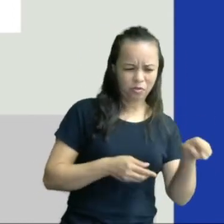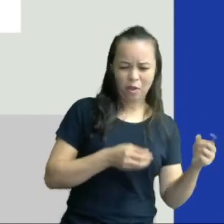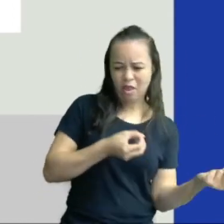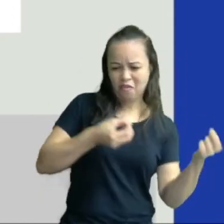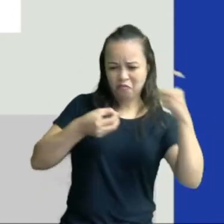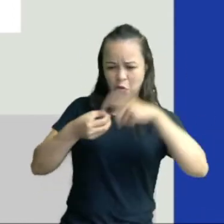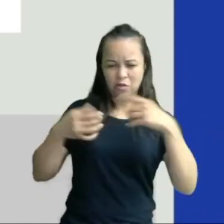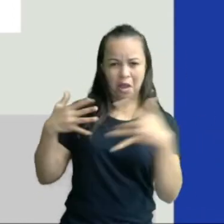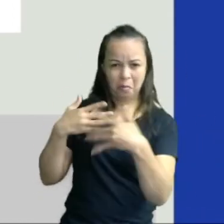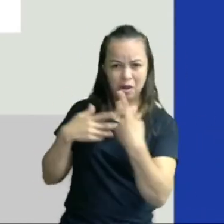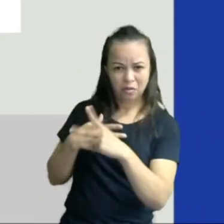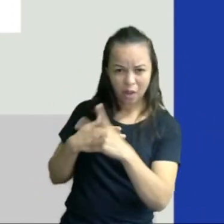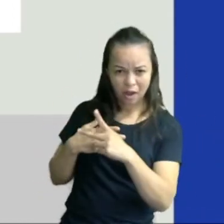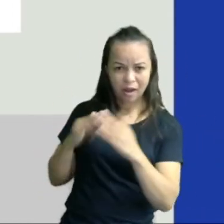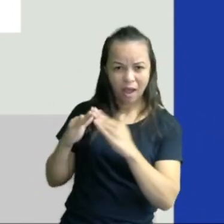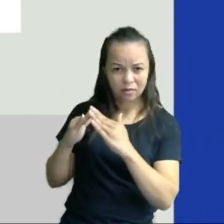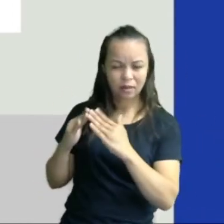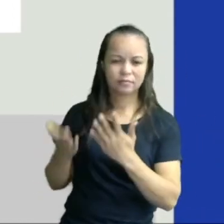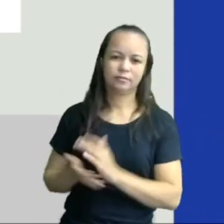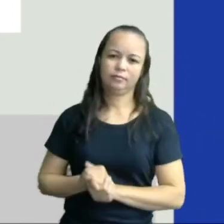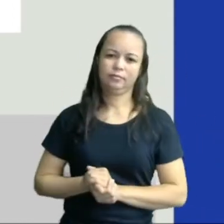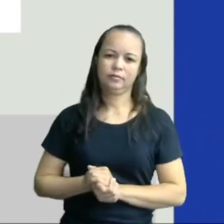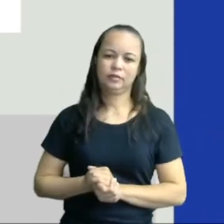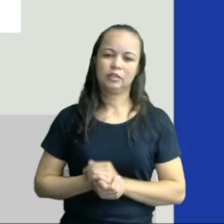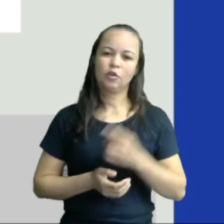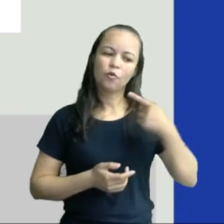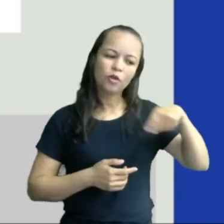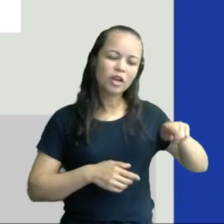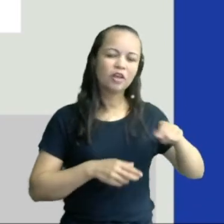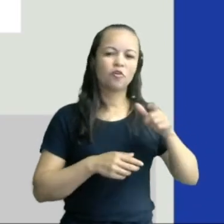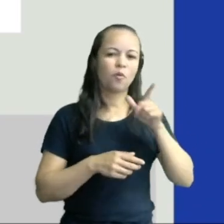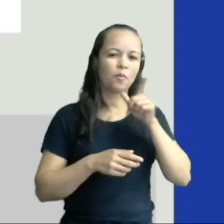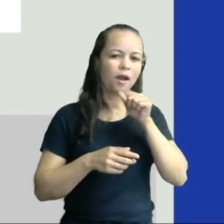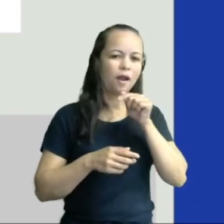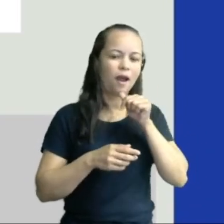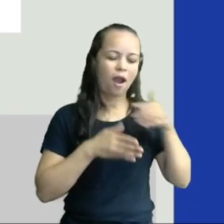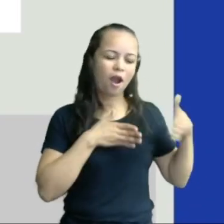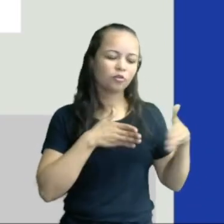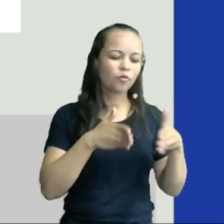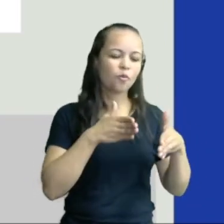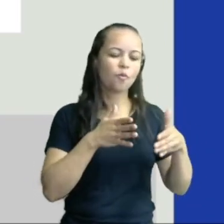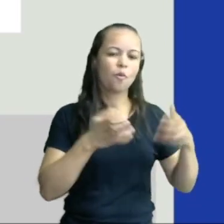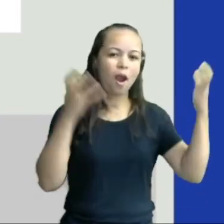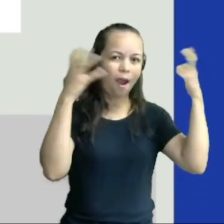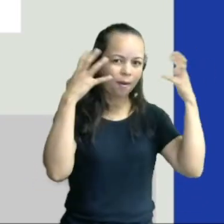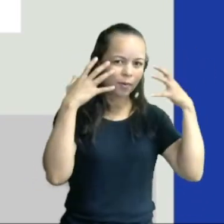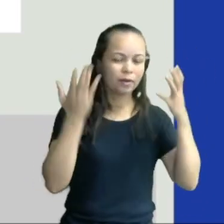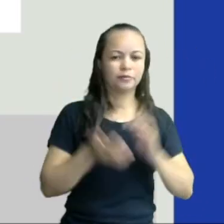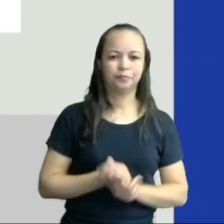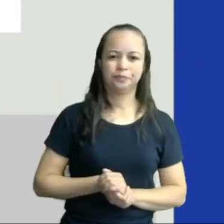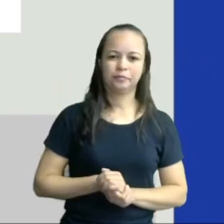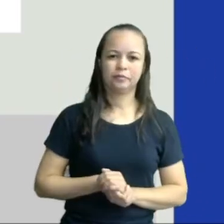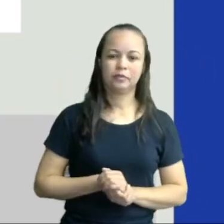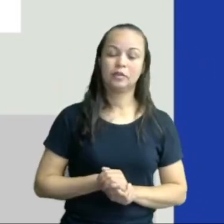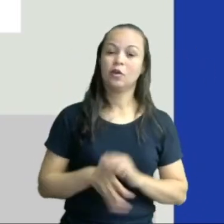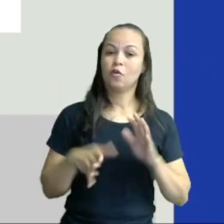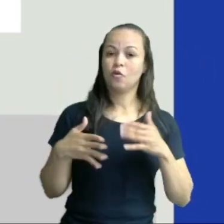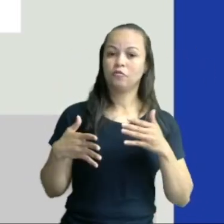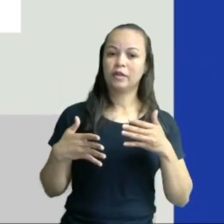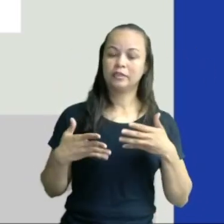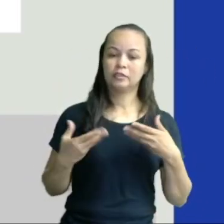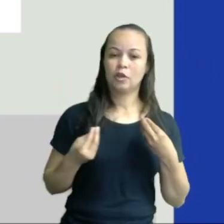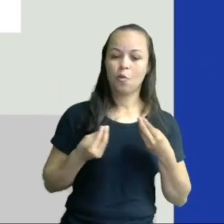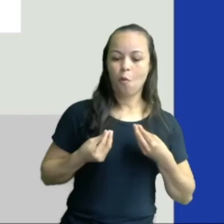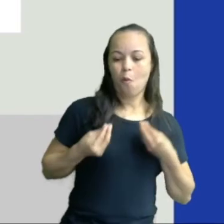sua casa? Muito bem. O levou para tomar banho de rio? Muito bem. Ofereceu o melhor que tinha